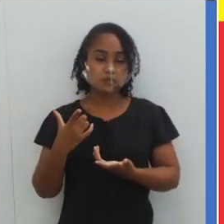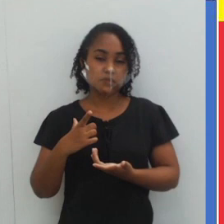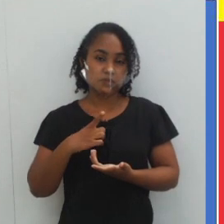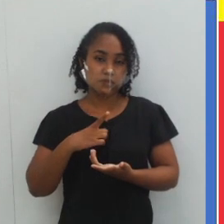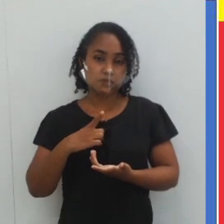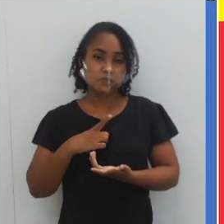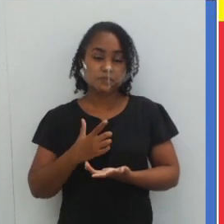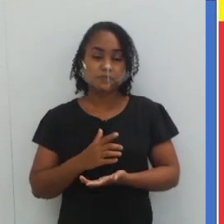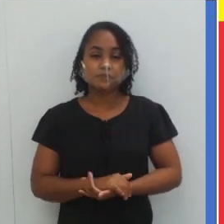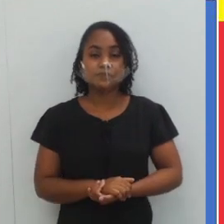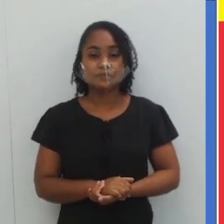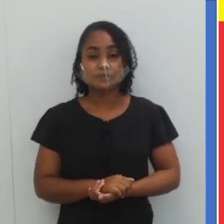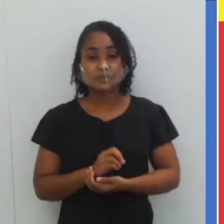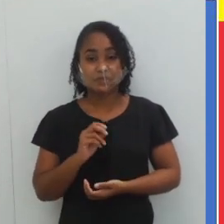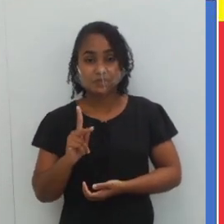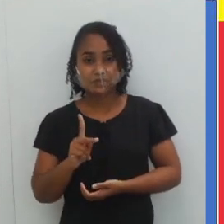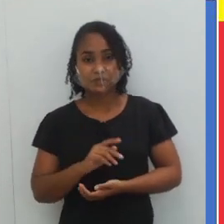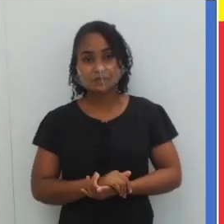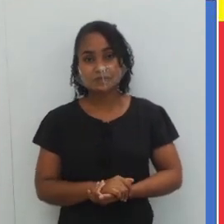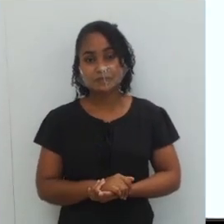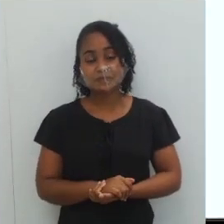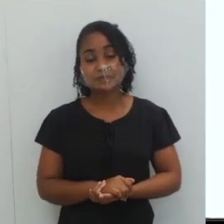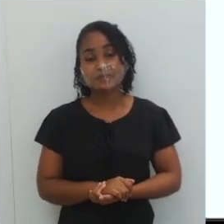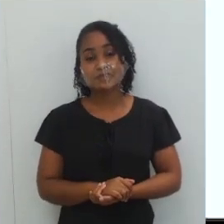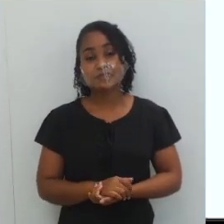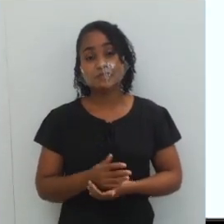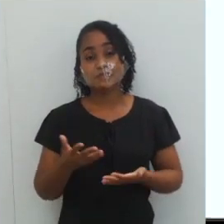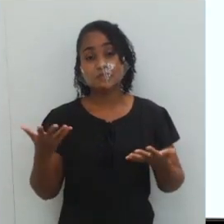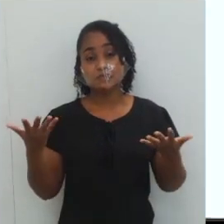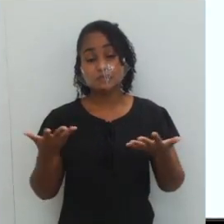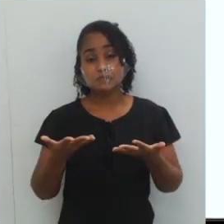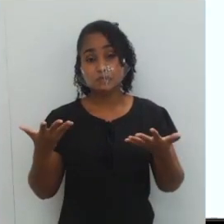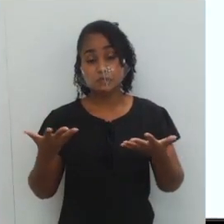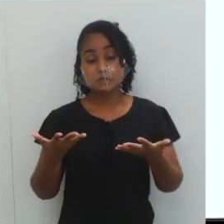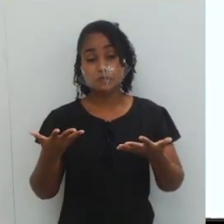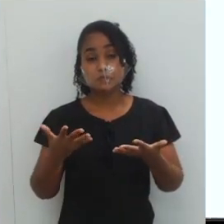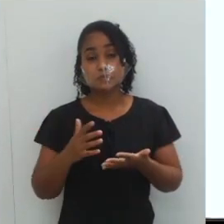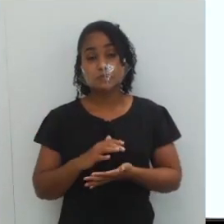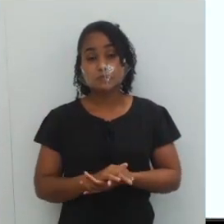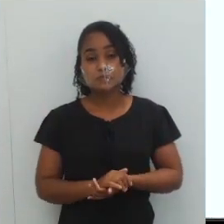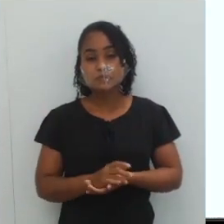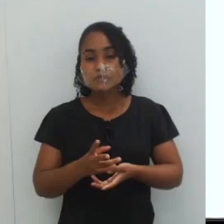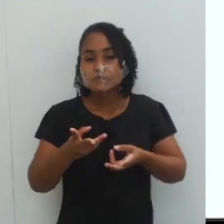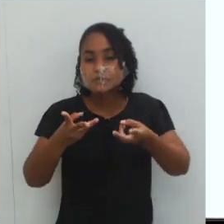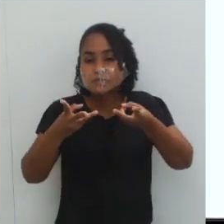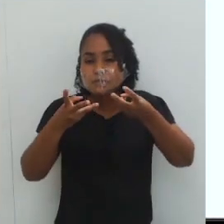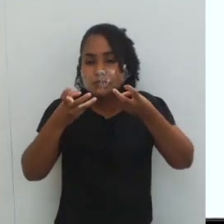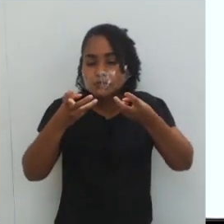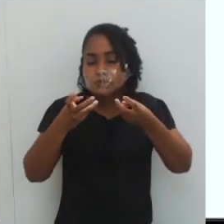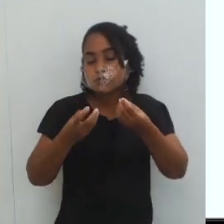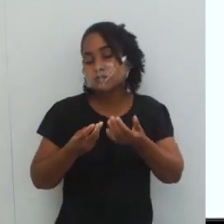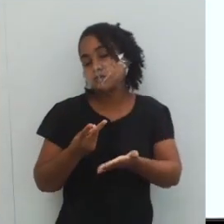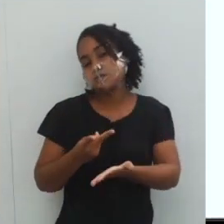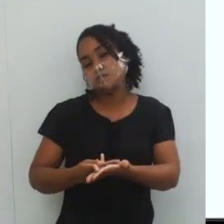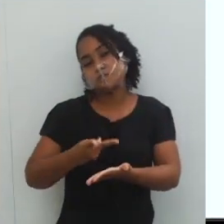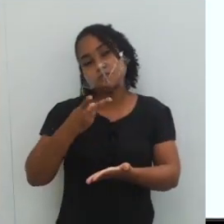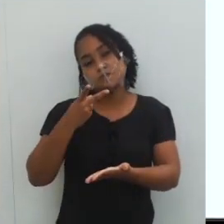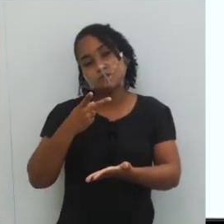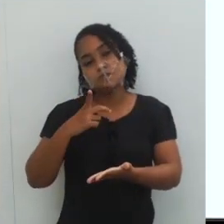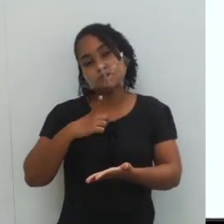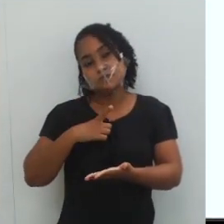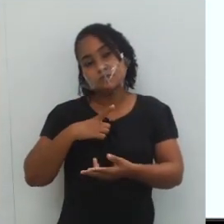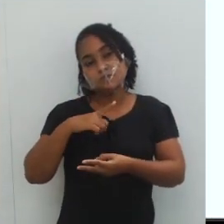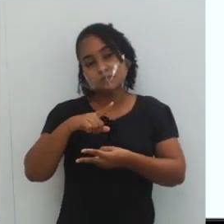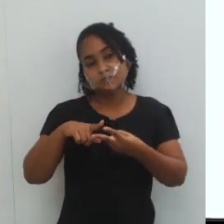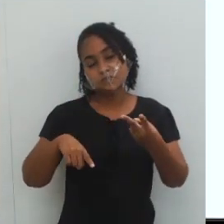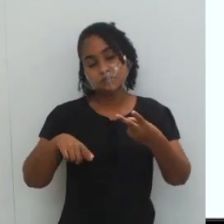was doing my homework. Ok? Feito isso, a gente vai perceber como funcionam